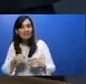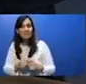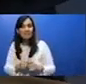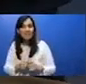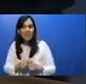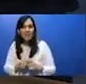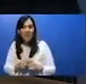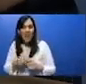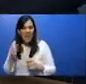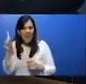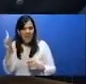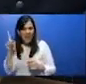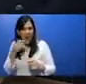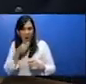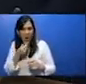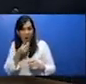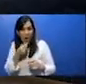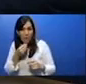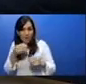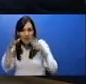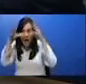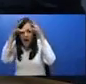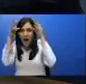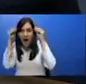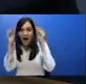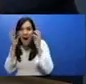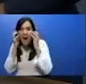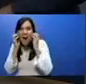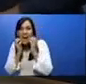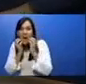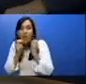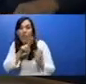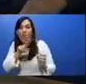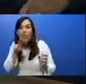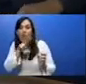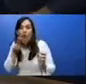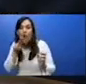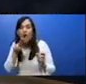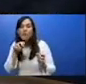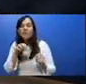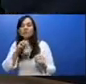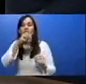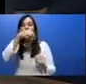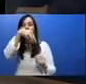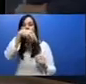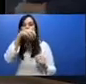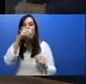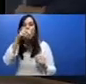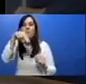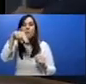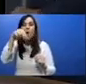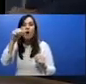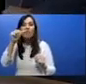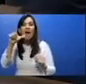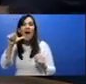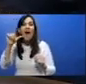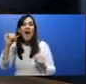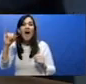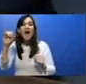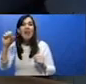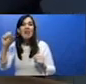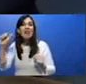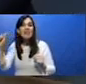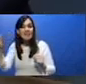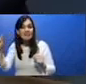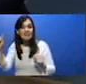deu um nome a este quadro de Mona Lisa, tá? Ou La Gioconda. Vocês já